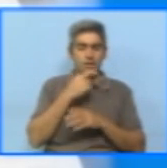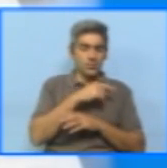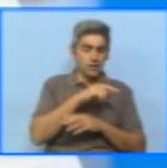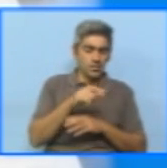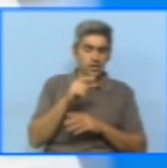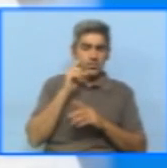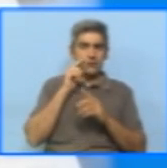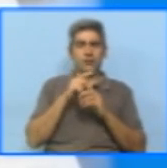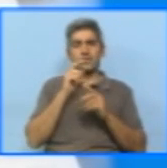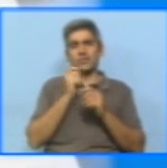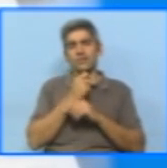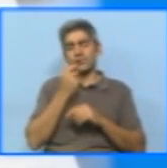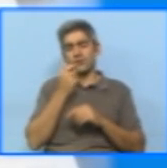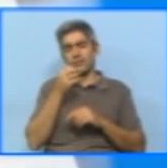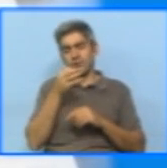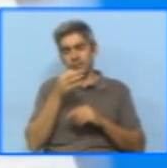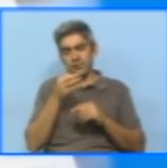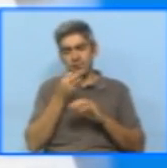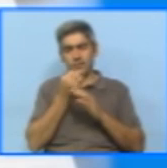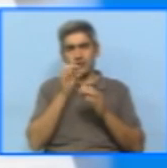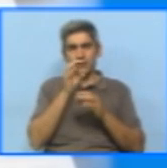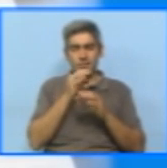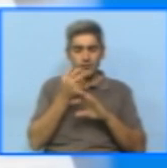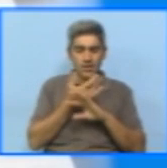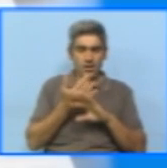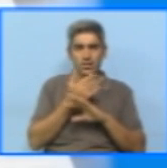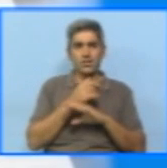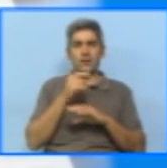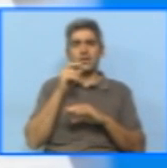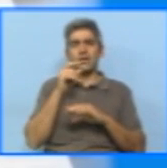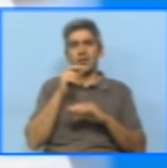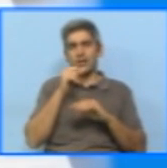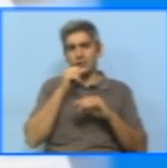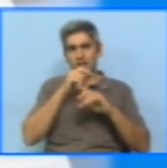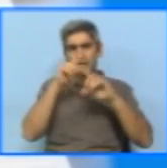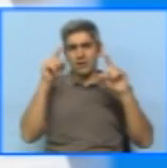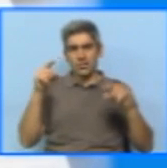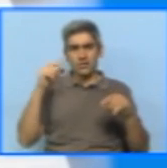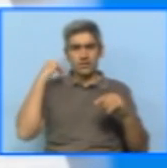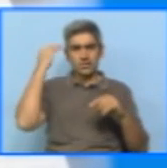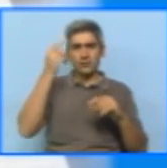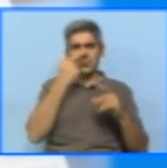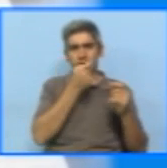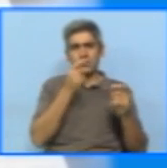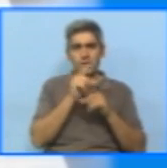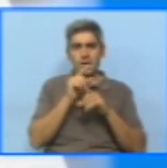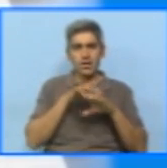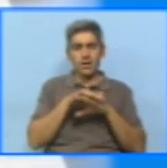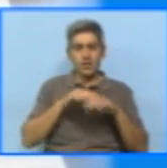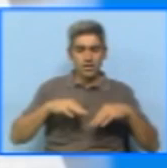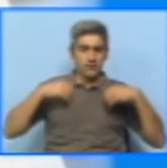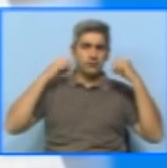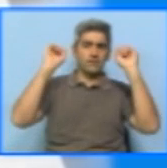possuía e comprou essa pérola. O reino dos céus é semelhante a uma rede que, lançada ao